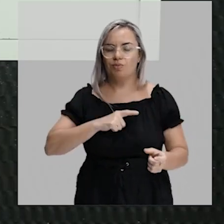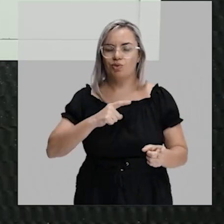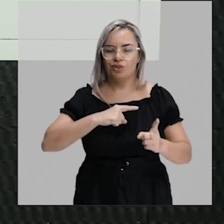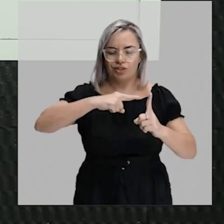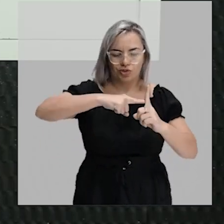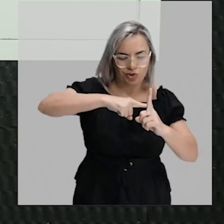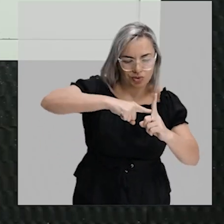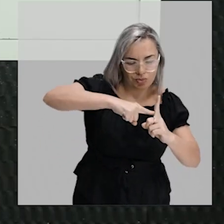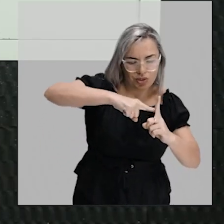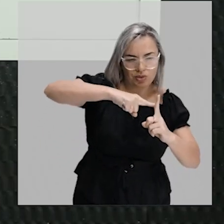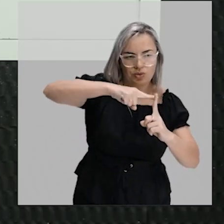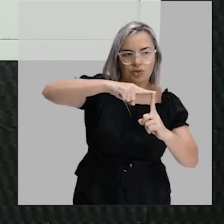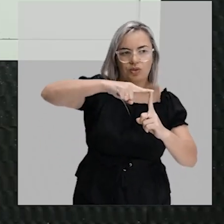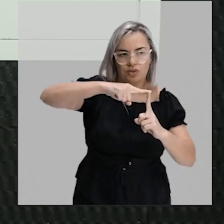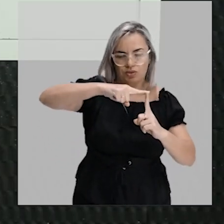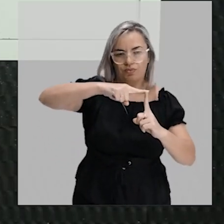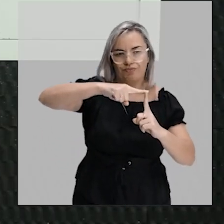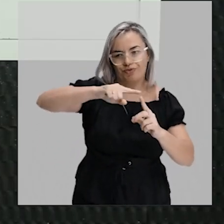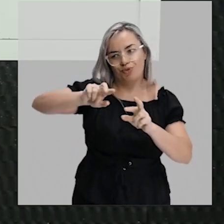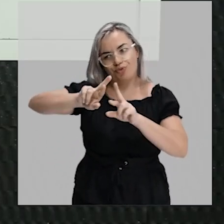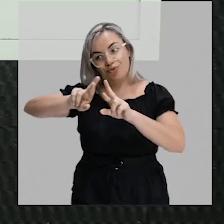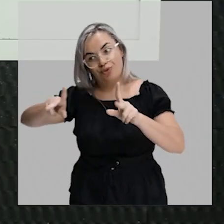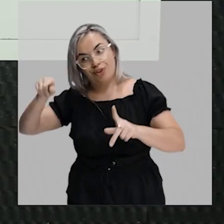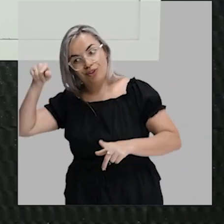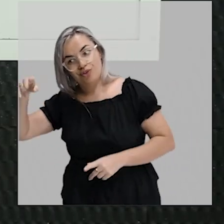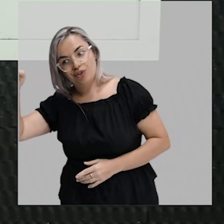temperatura. As temperaturas são diferentes.